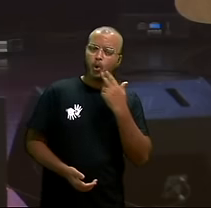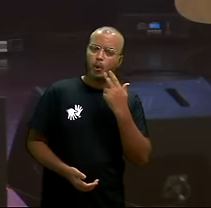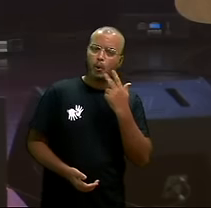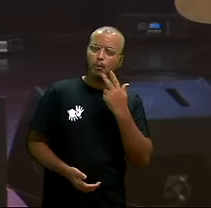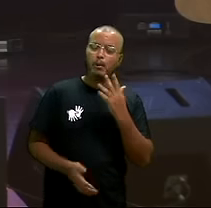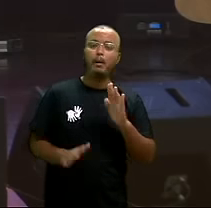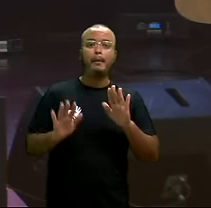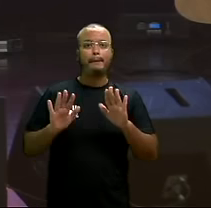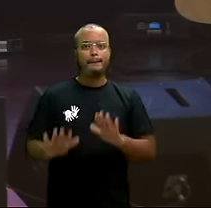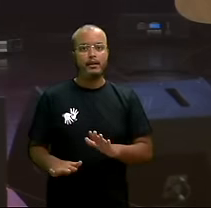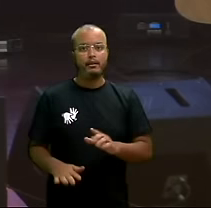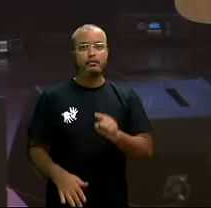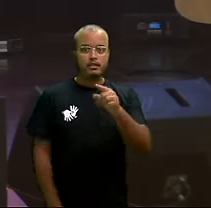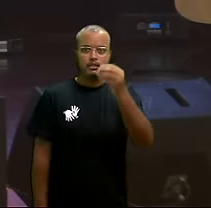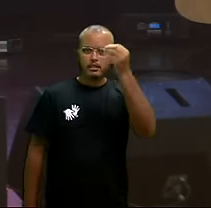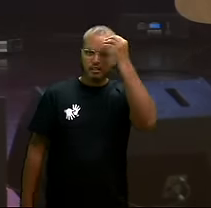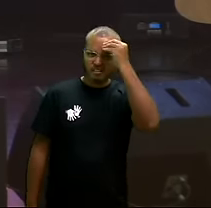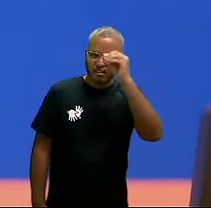por causa disso.